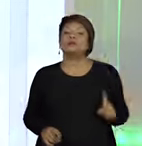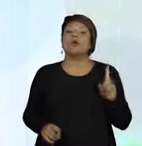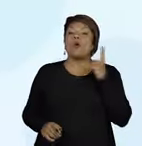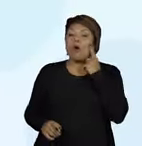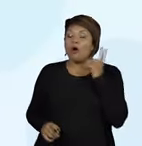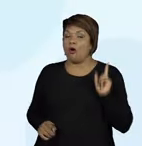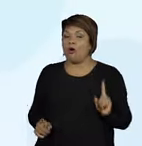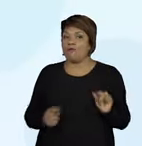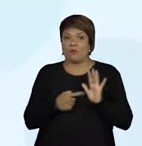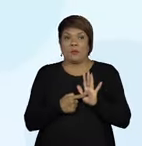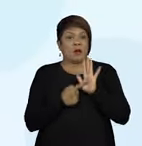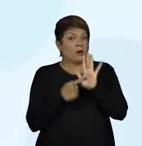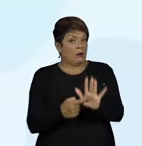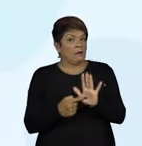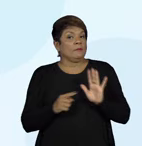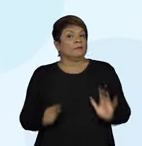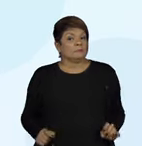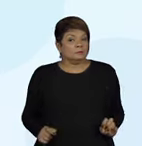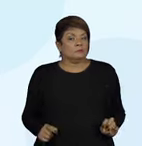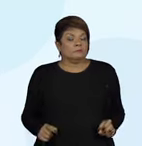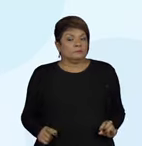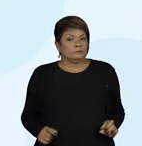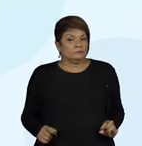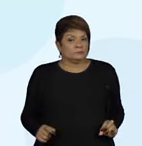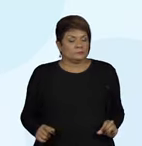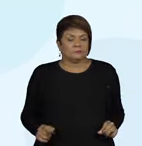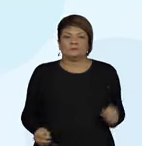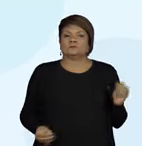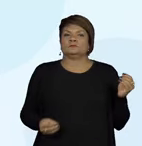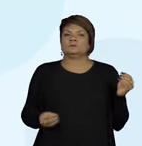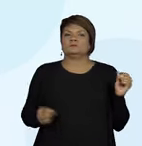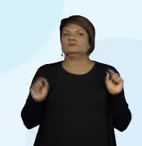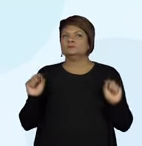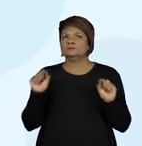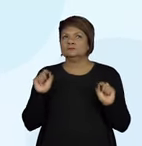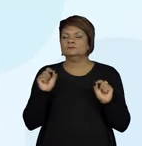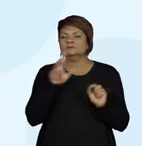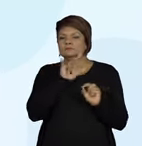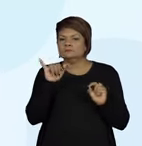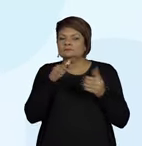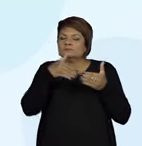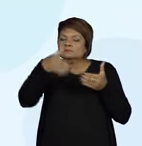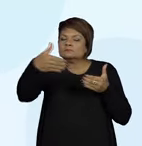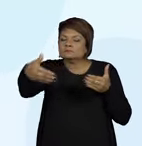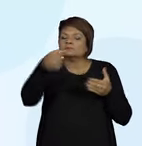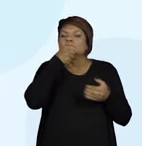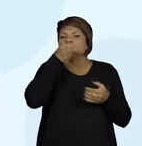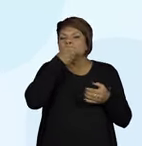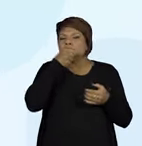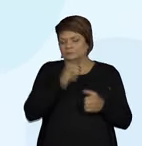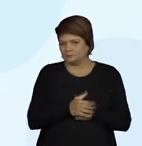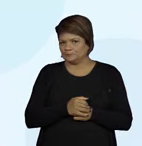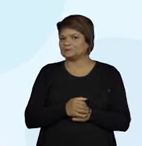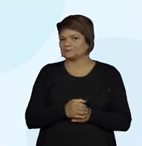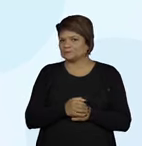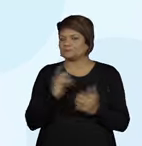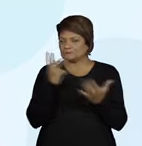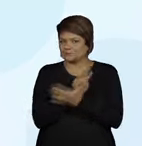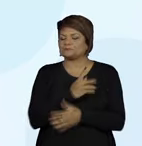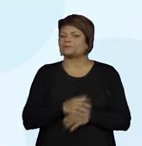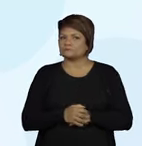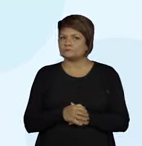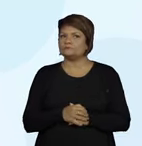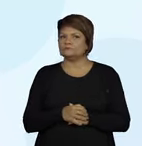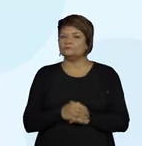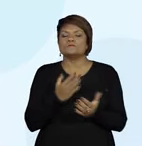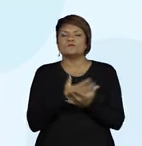uma apresentação sobre o que vai acontecer na entrevista, para ajudar a gente a começar a entrar